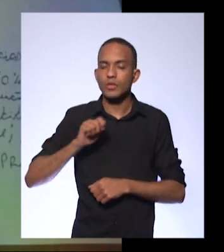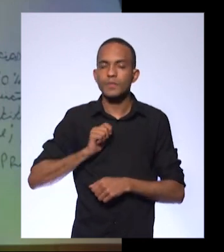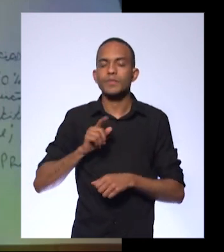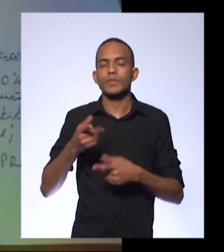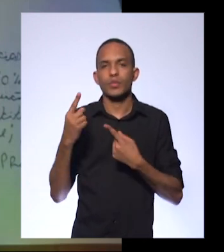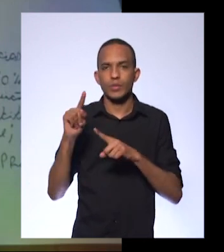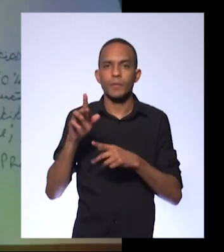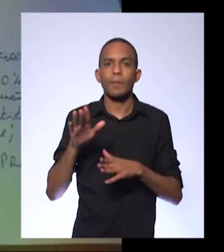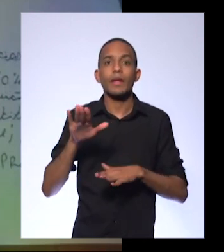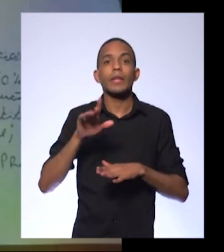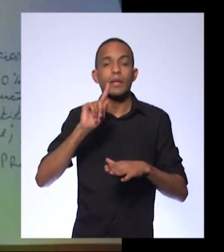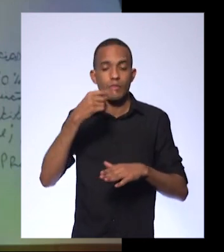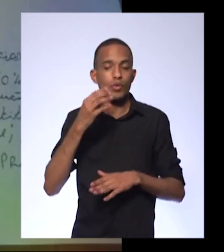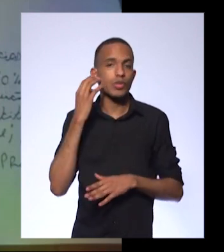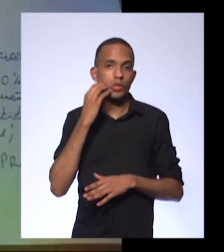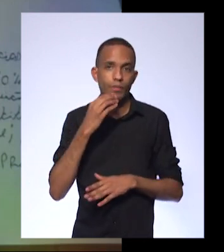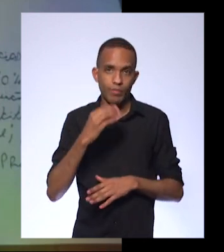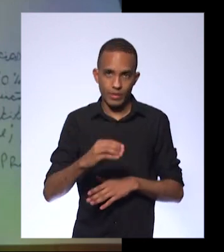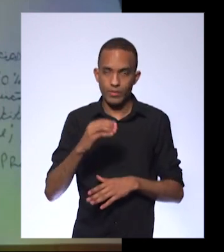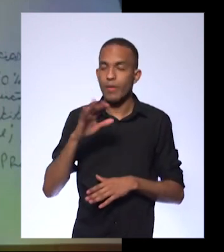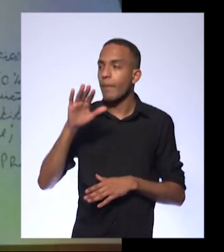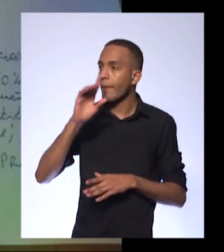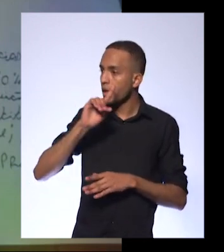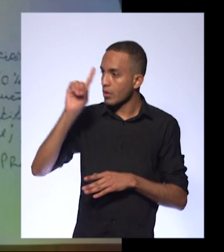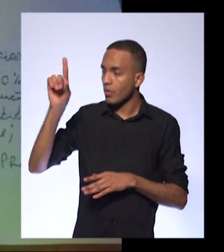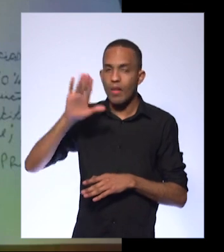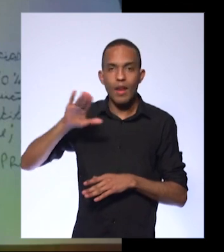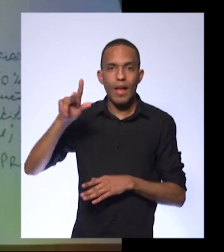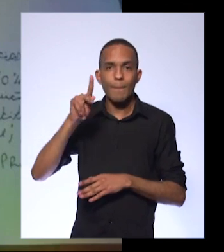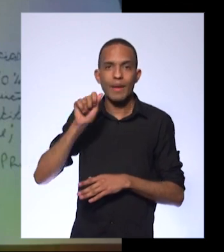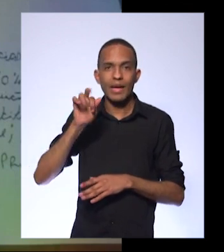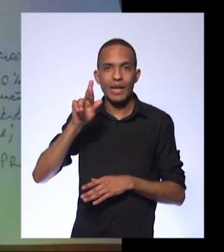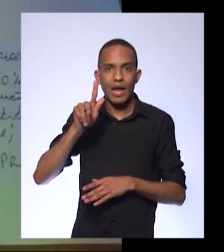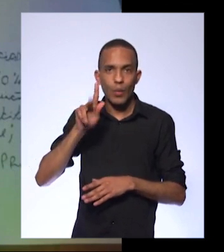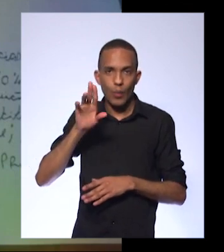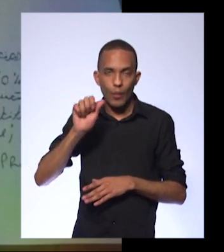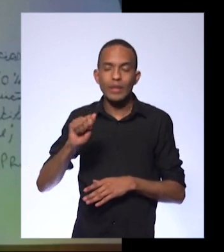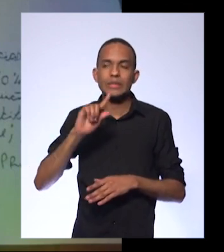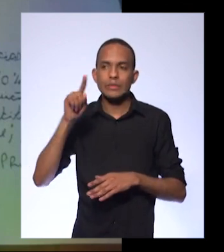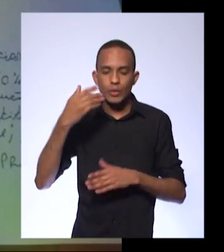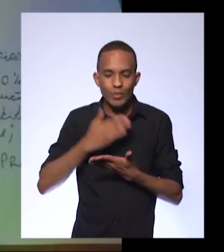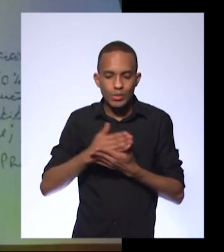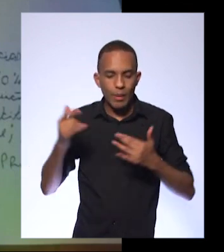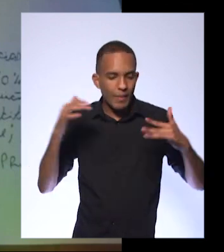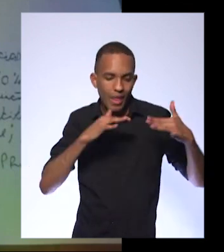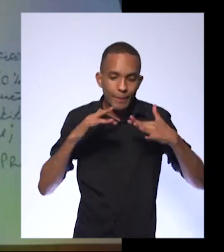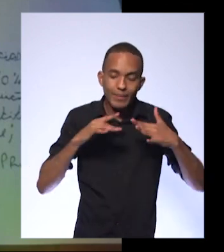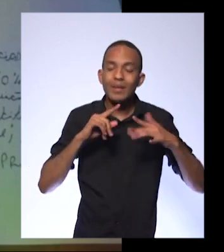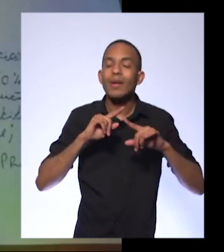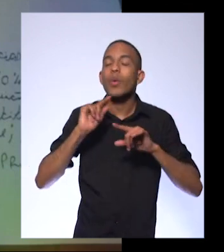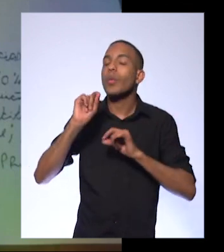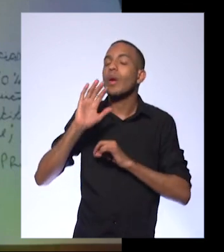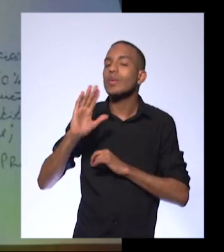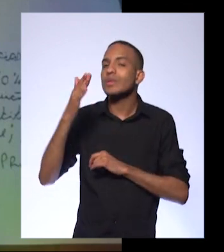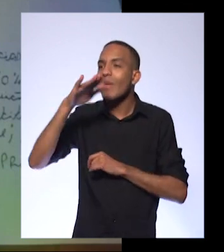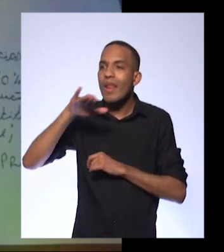brasileiro para o Paraguai e assim iniciou a guerra. As consequências dessa guerra para o Paraguai